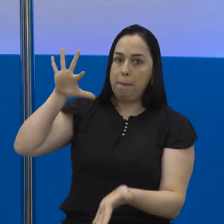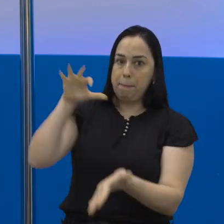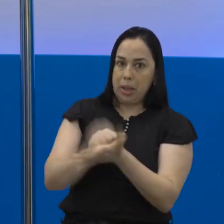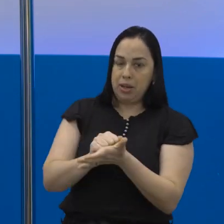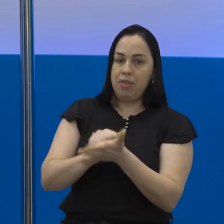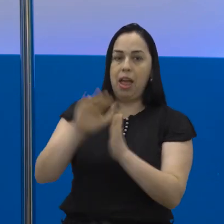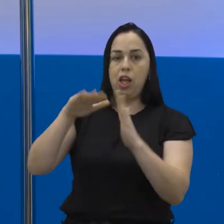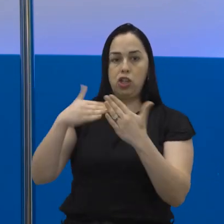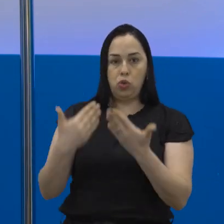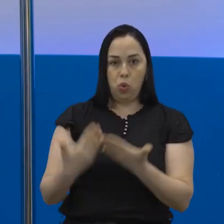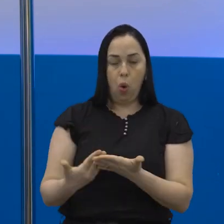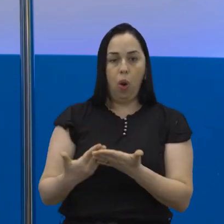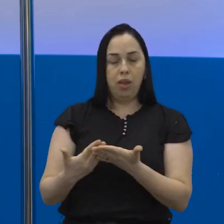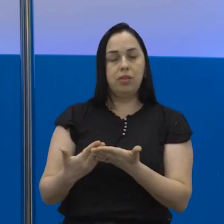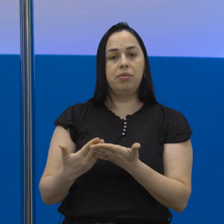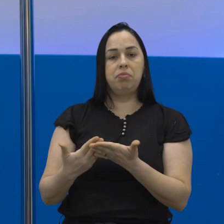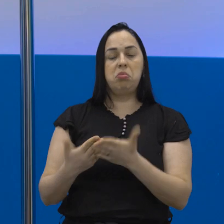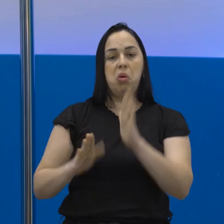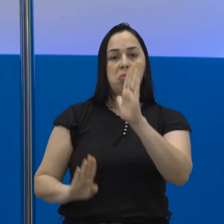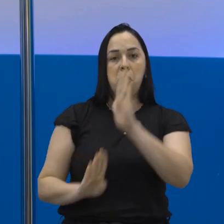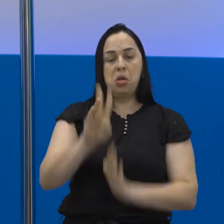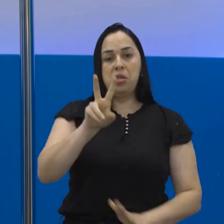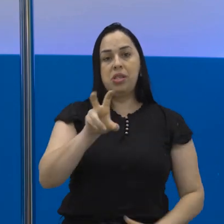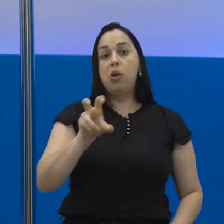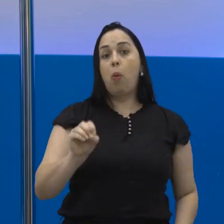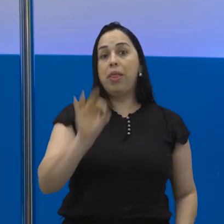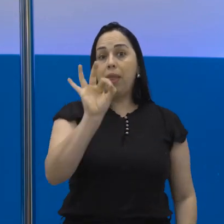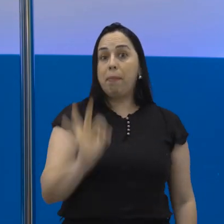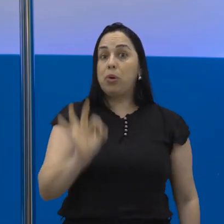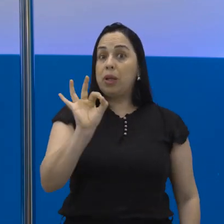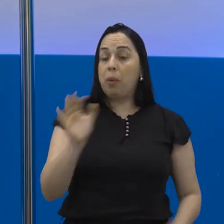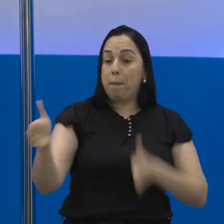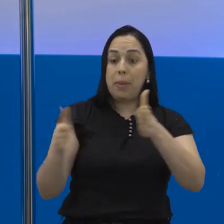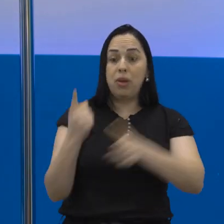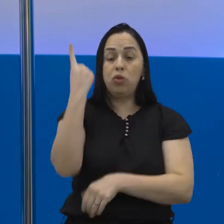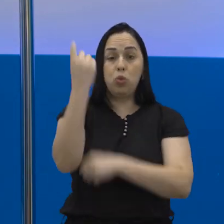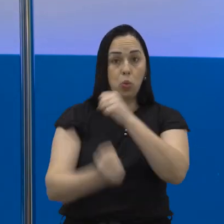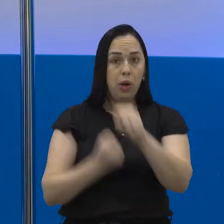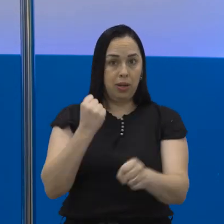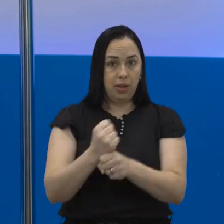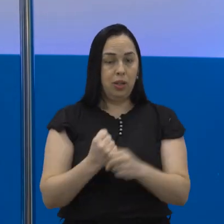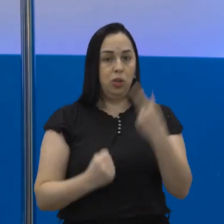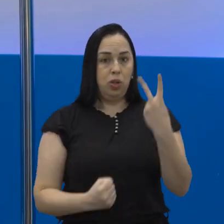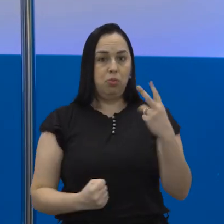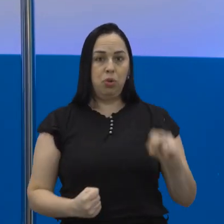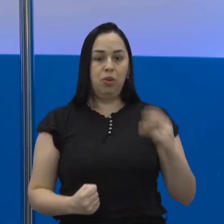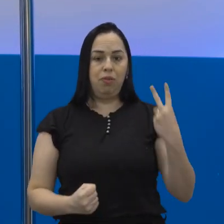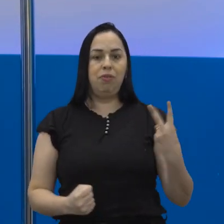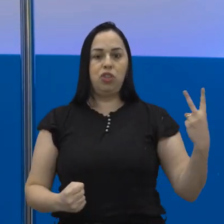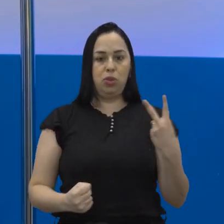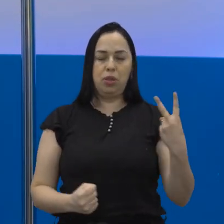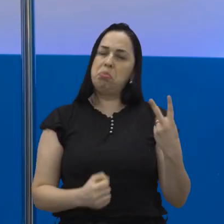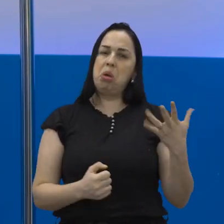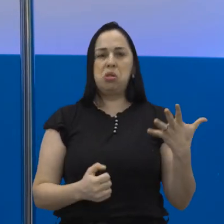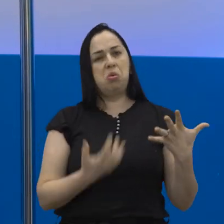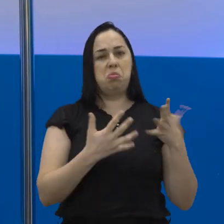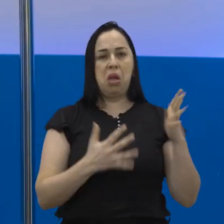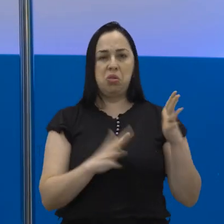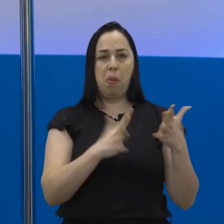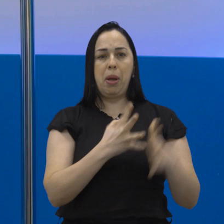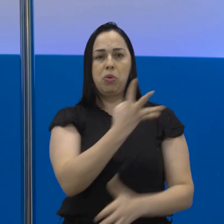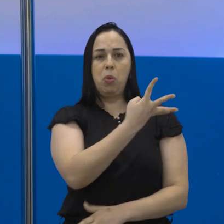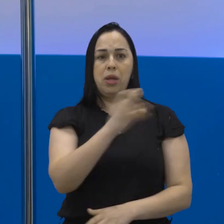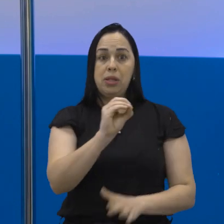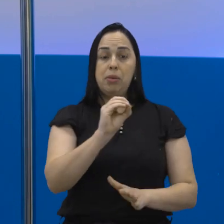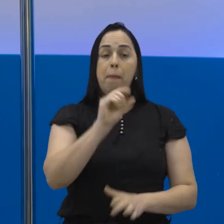espectro autista matriculados em escolas regulares cresceu 50% em um ano. Em